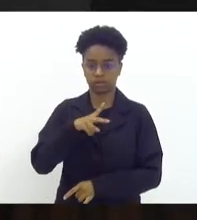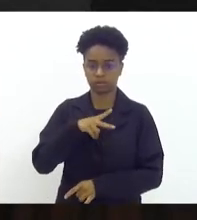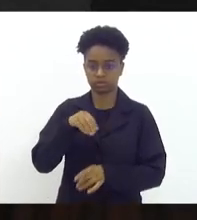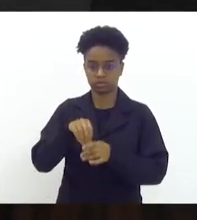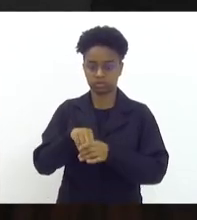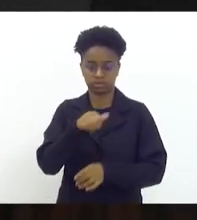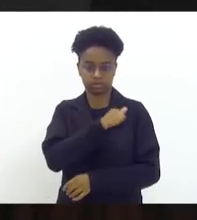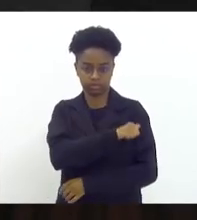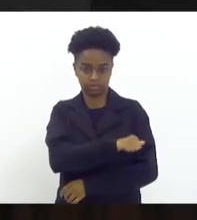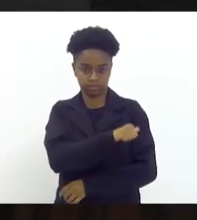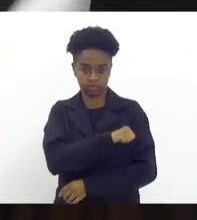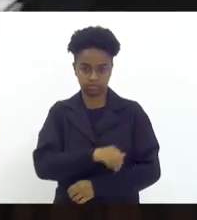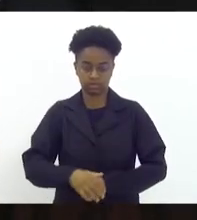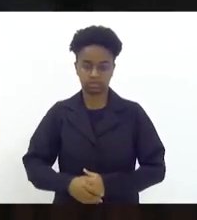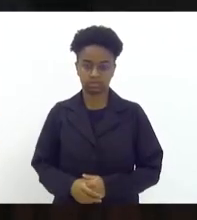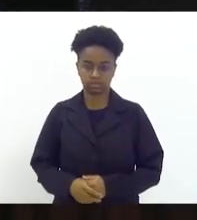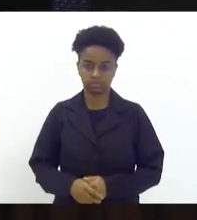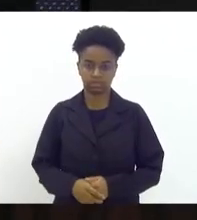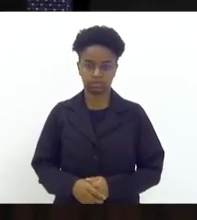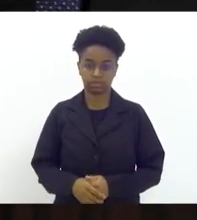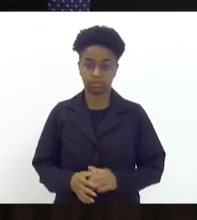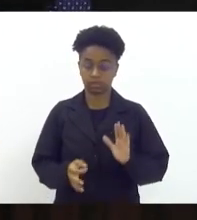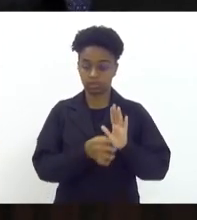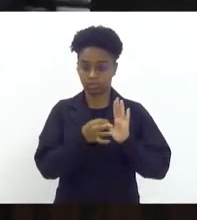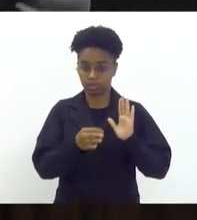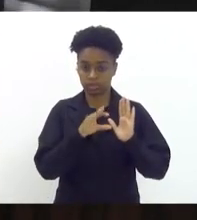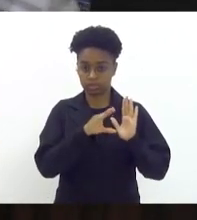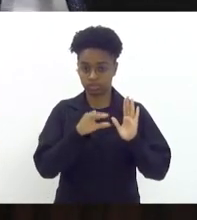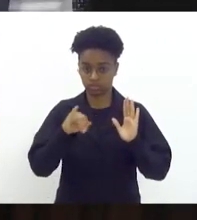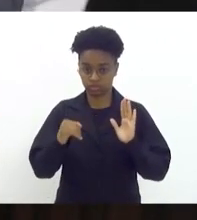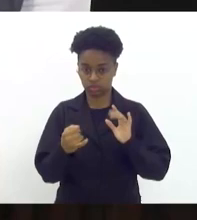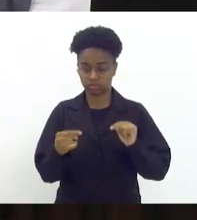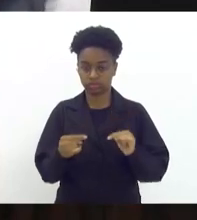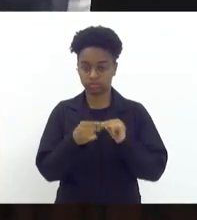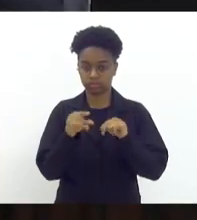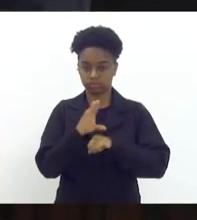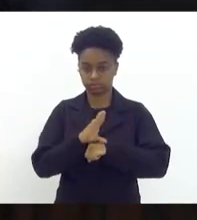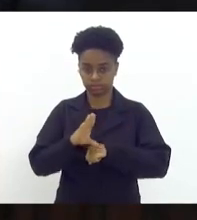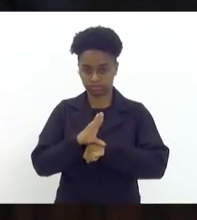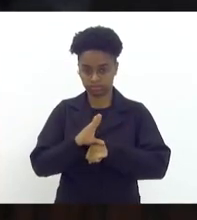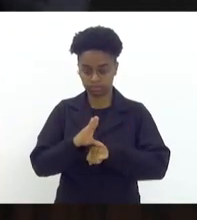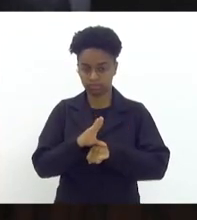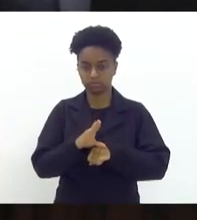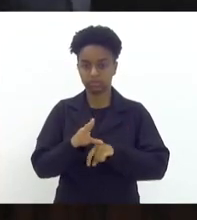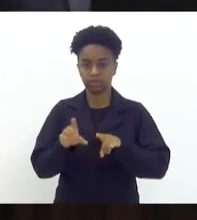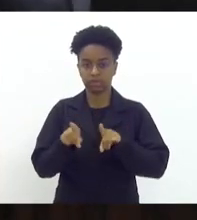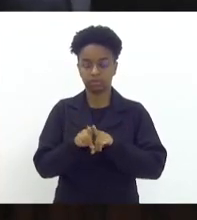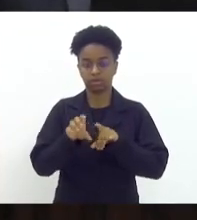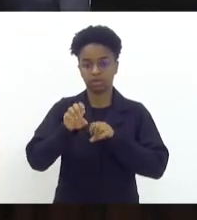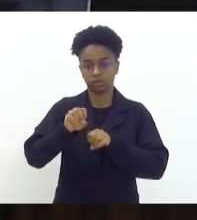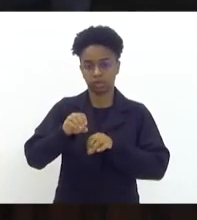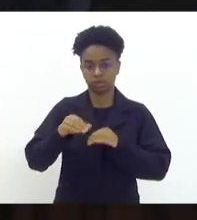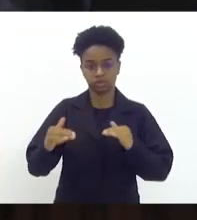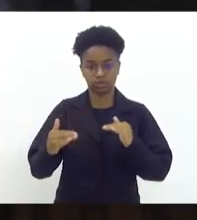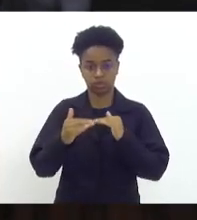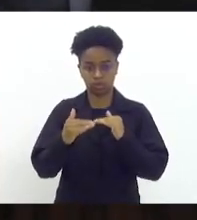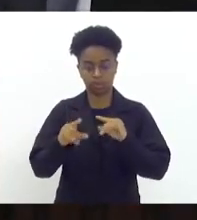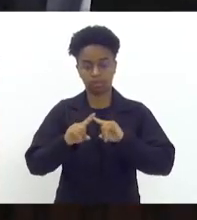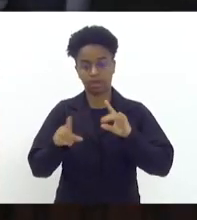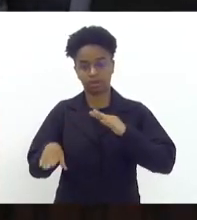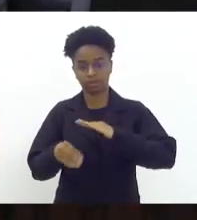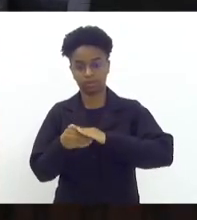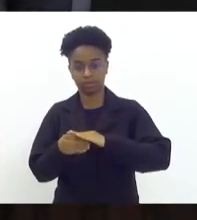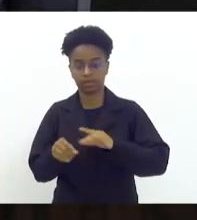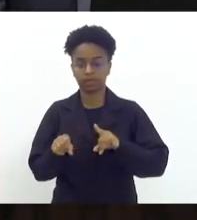do Rio de Janeiro pareceres das comissões constituições de Justiça pela constitucionalidade de educação favorável com emendas